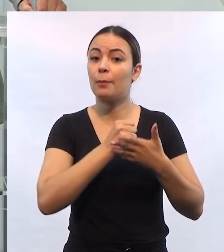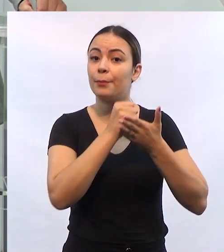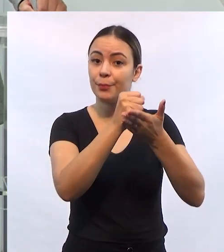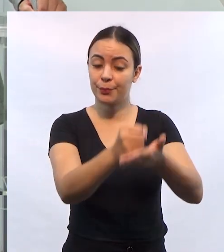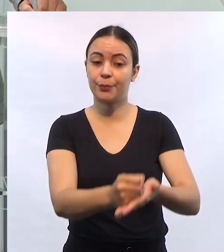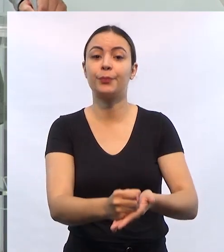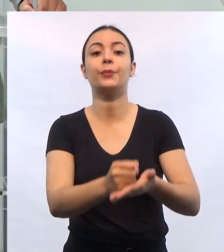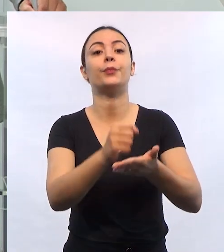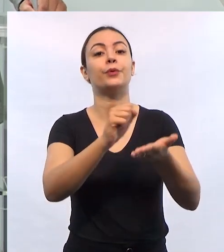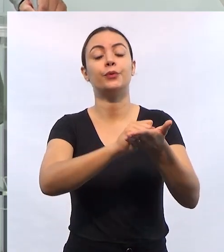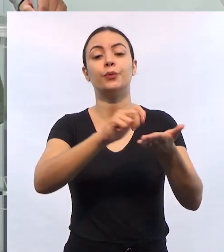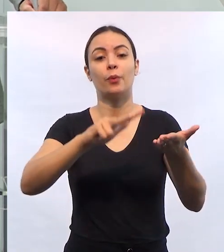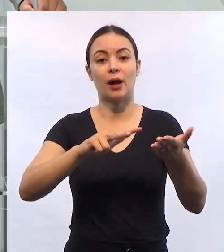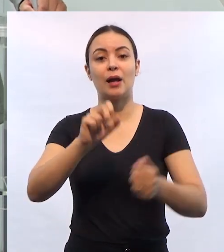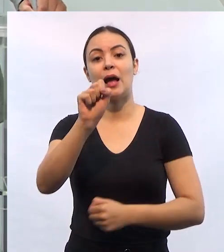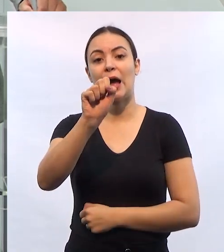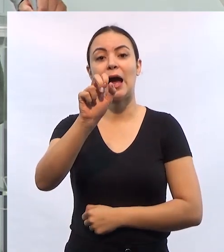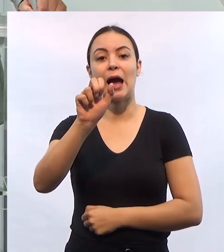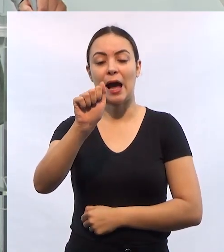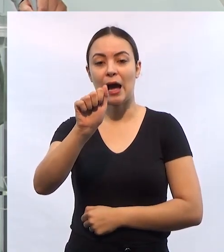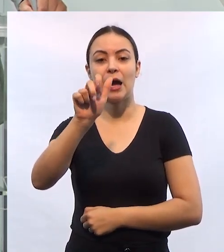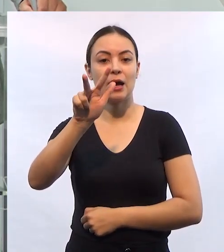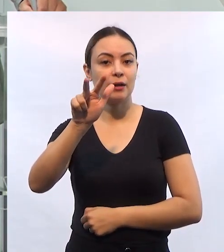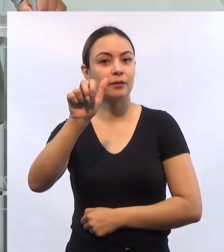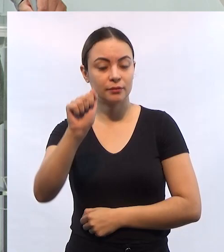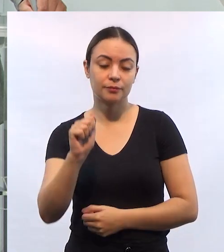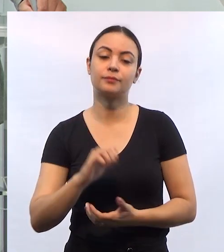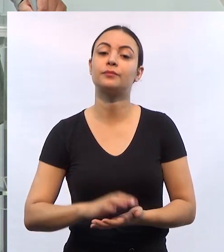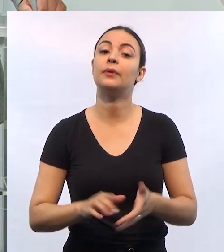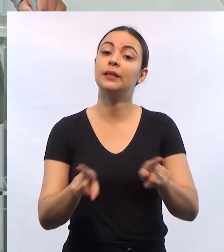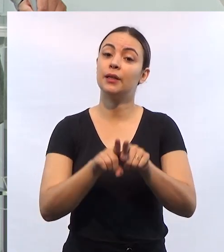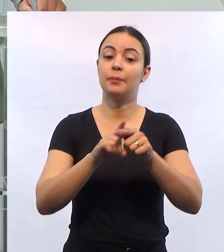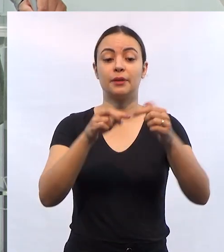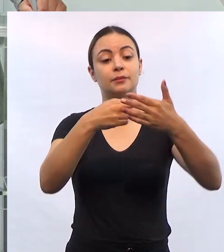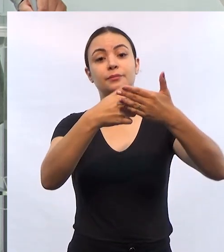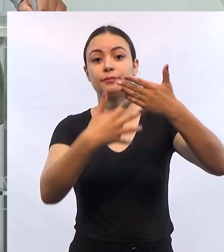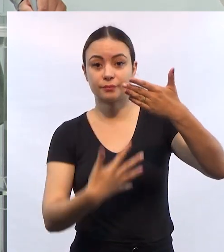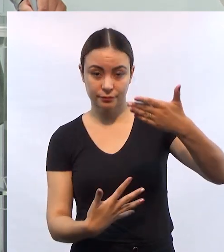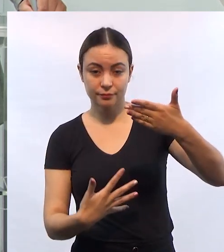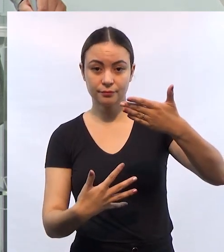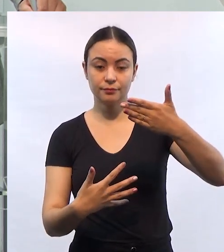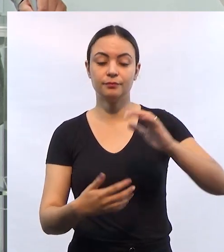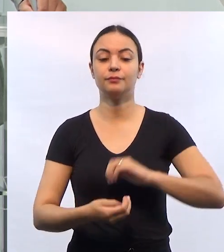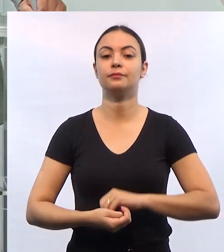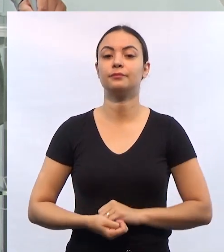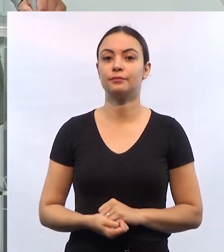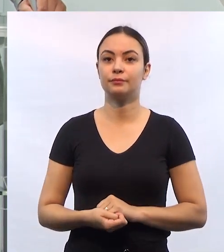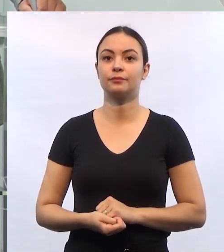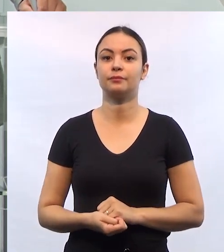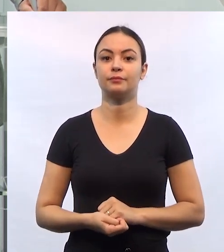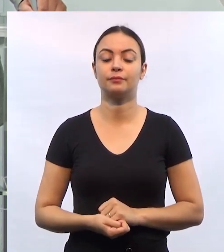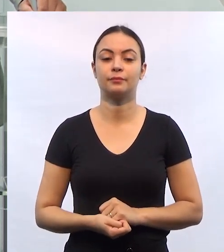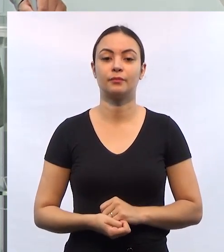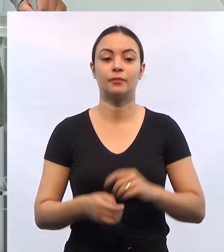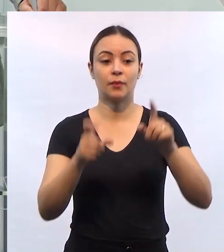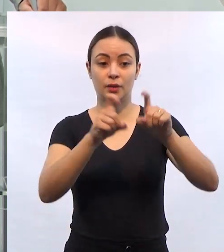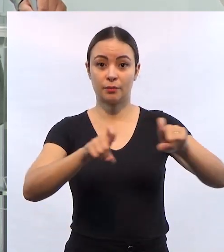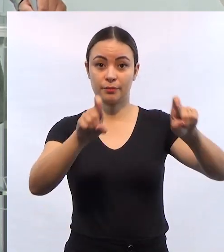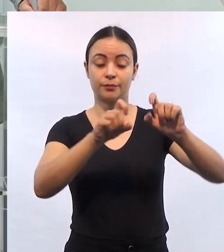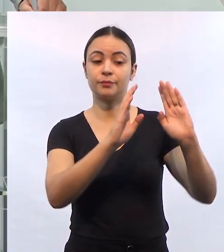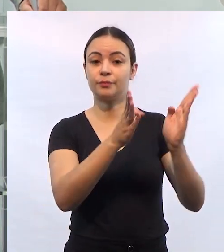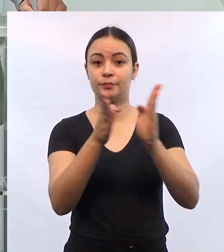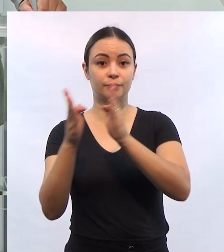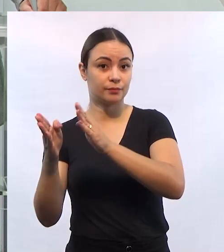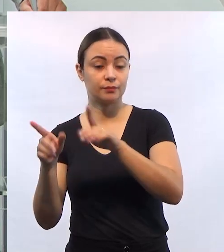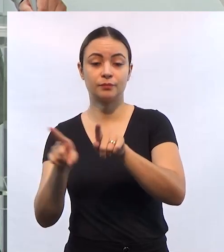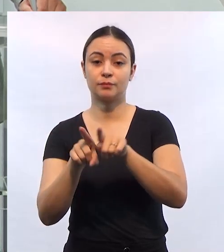aí no ambiente virtual, leia lá todo esse conteúdo que a gente coloca lá e também as referências bibliográficas que estão disponíveis aí